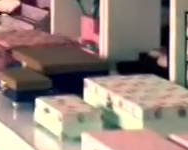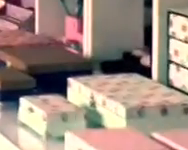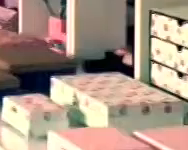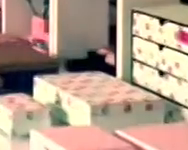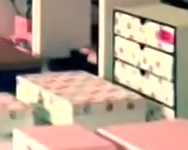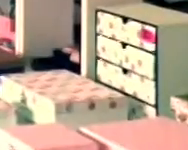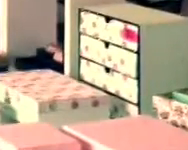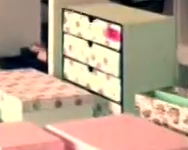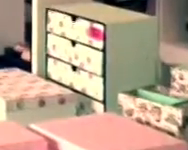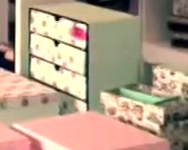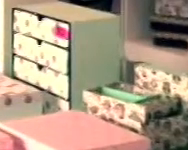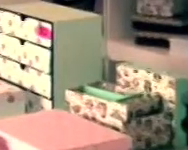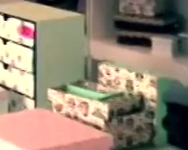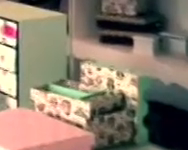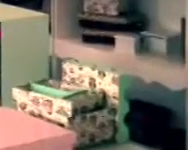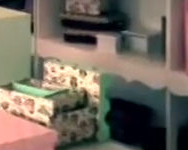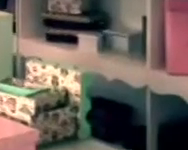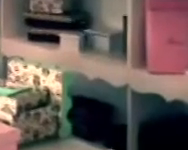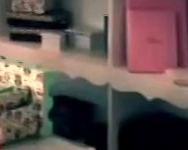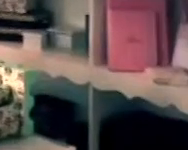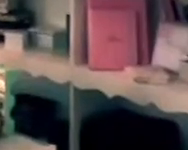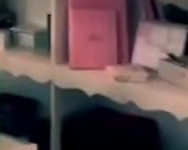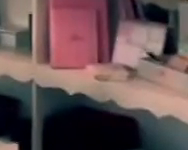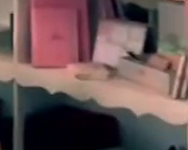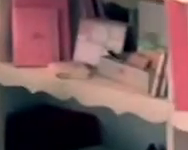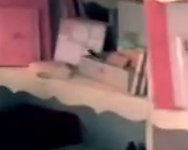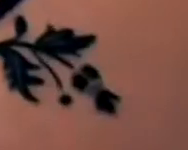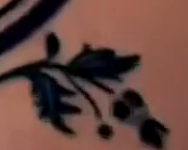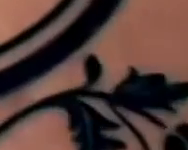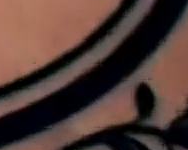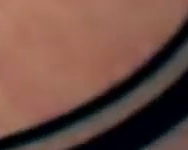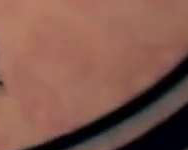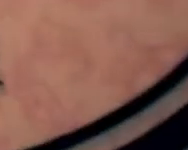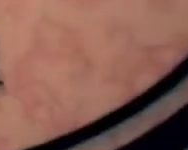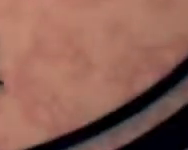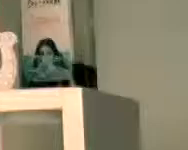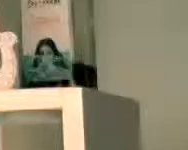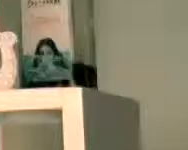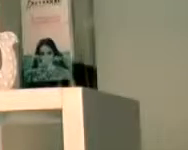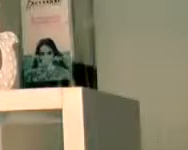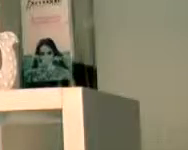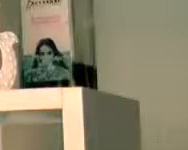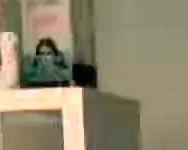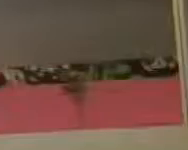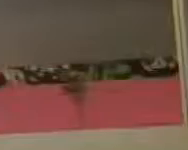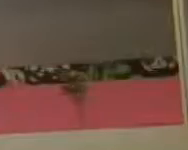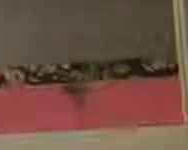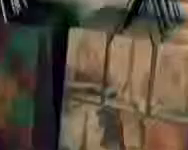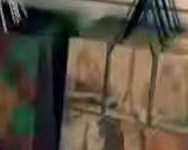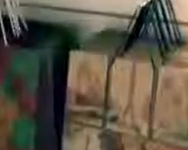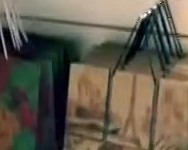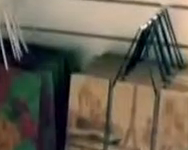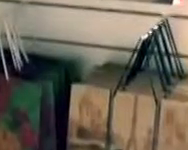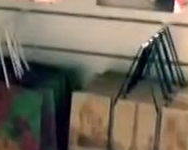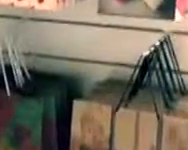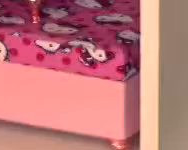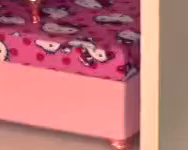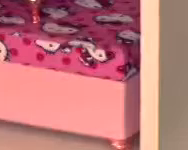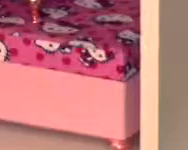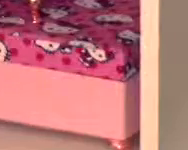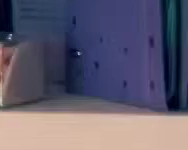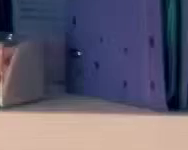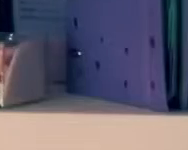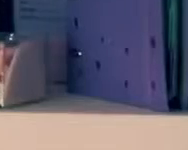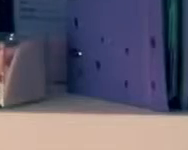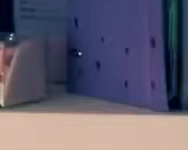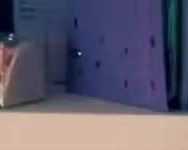Pensou em presentear aquela pessoa especial? Então, pensou em Dual Presentes. Tudo em lembranças, presentes, papelaria, caixas